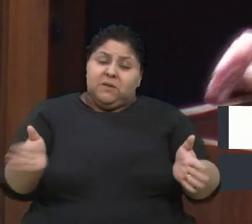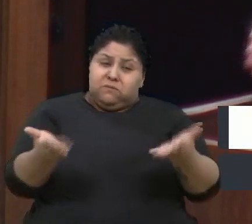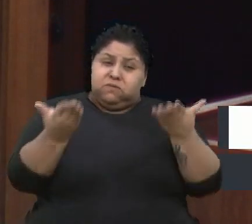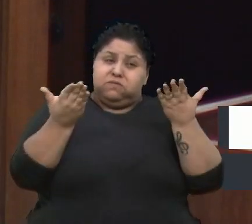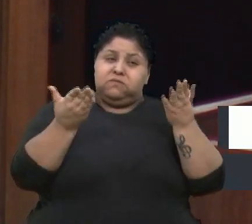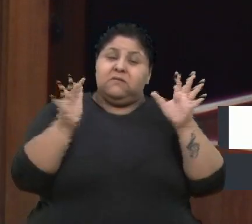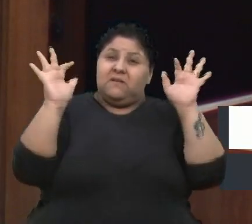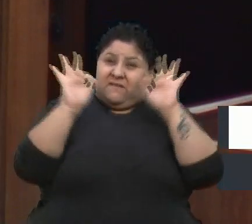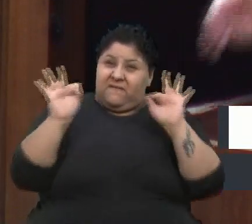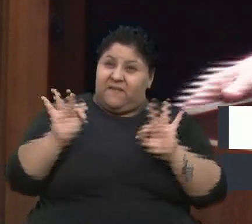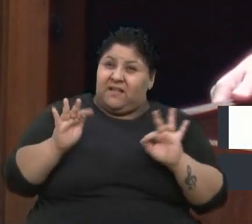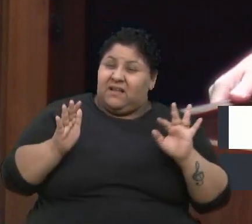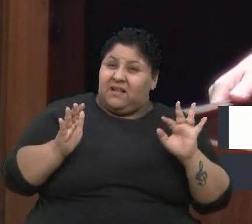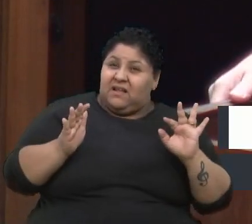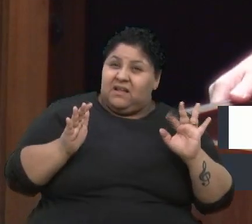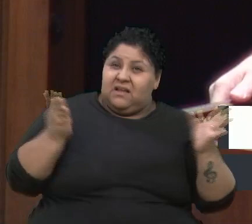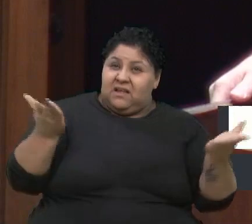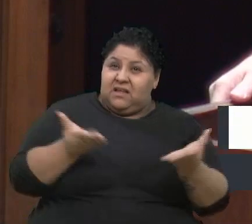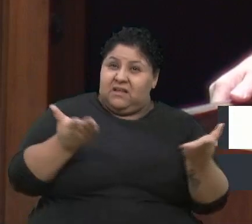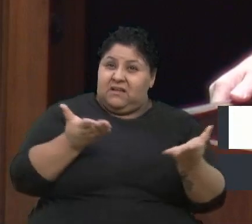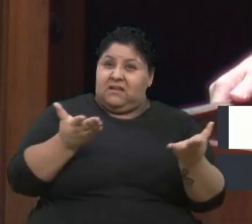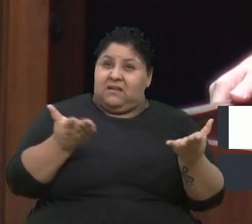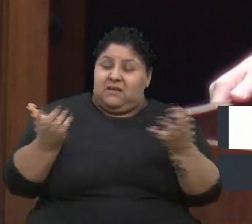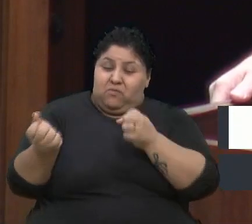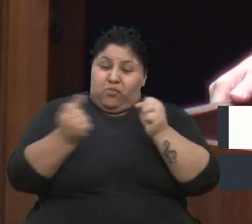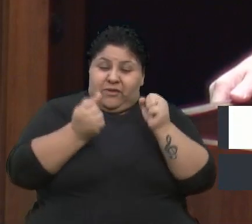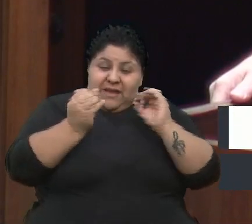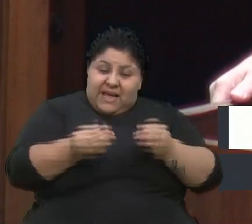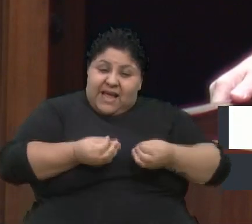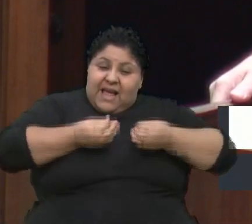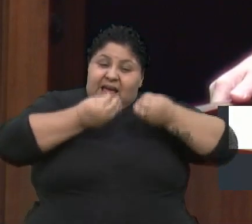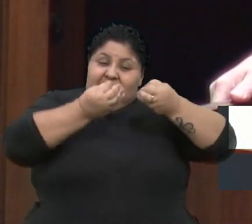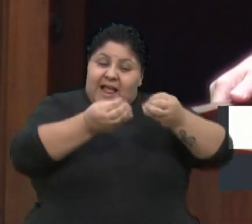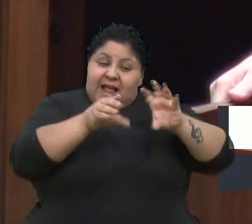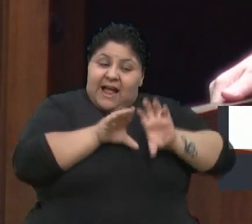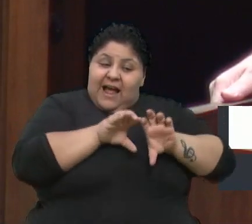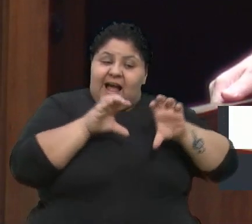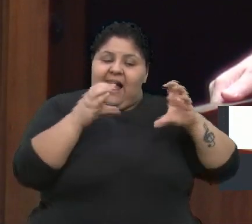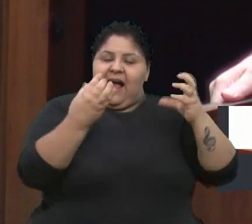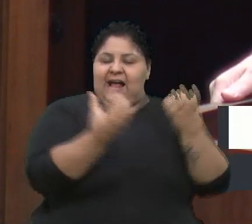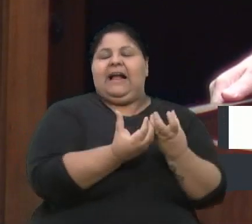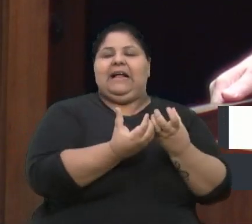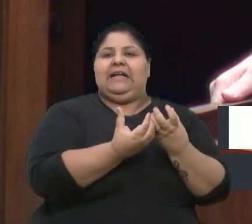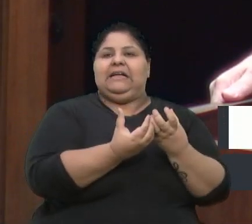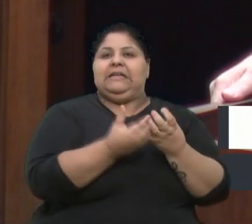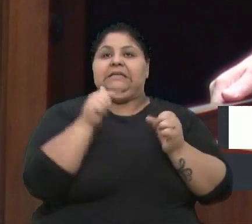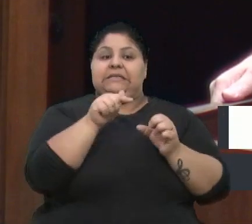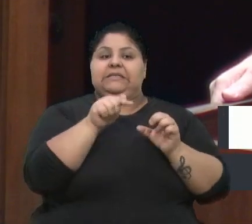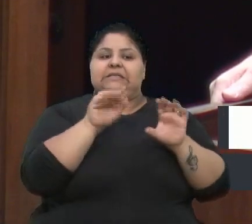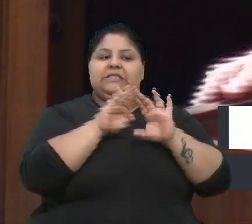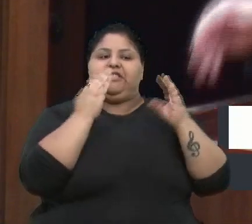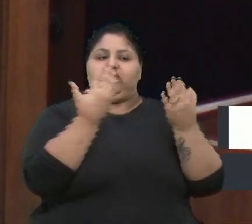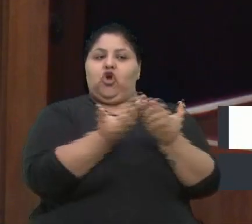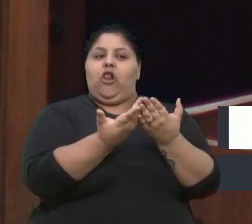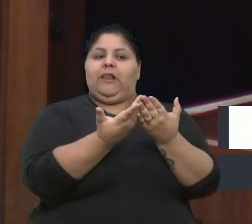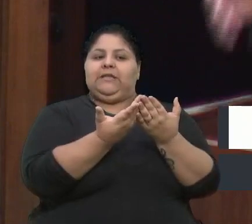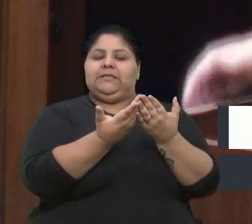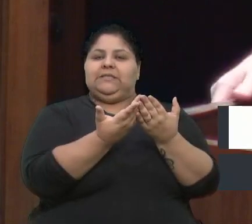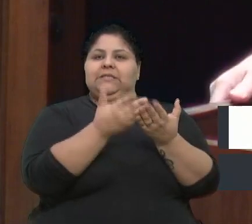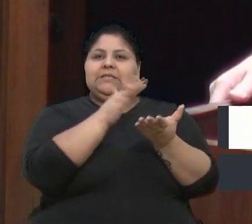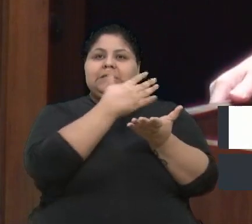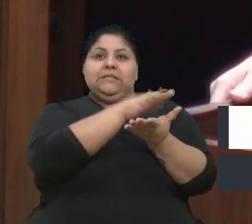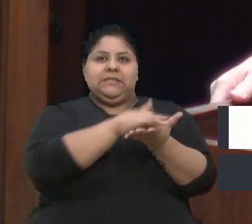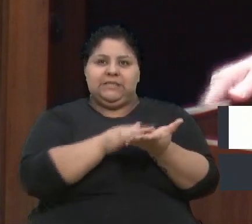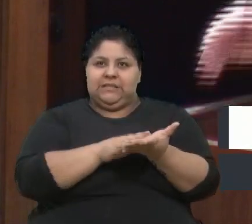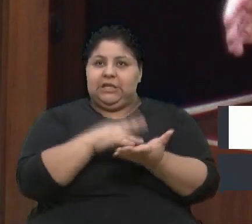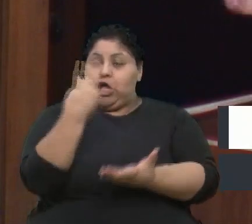feliz agora por poder entregar, então, a essas comunidades e a essas escolas de samba, essas